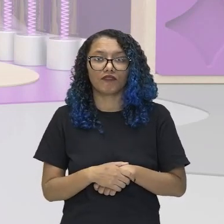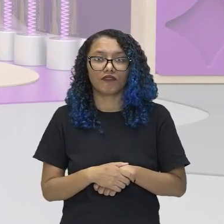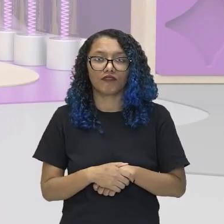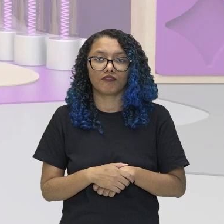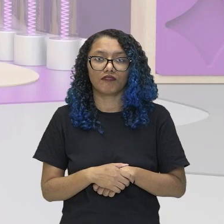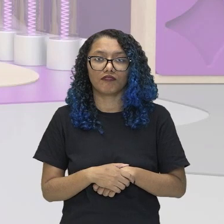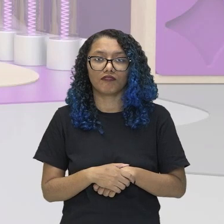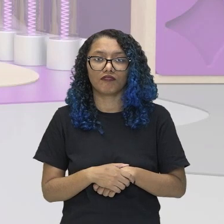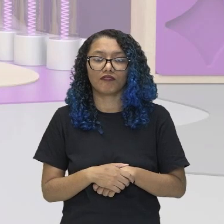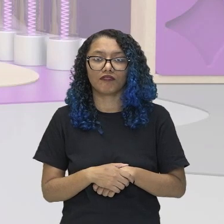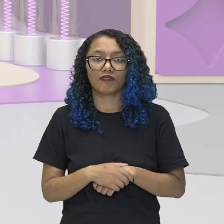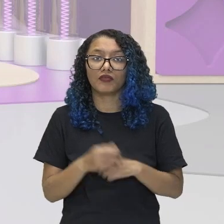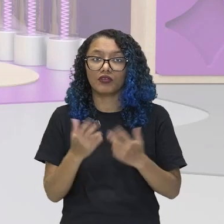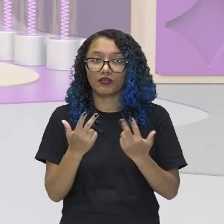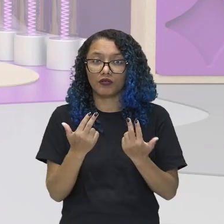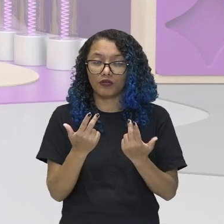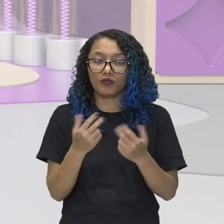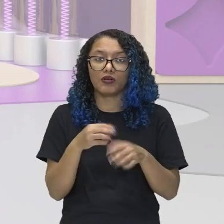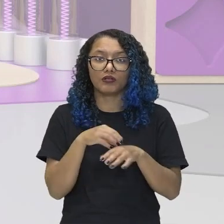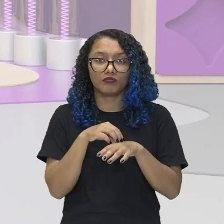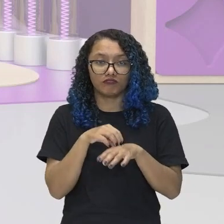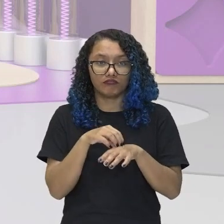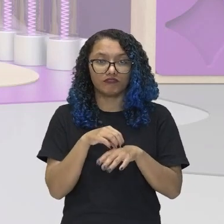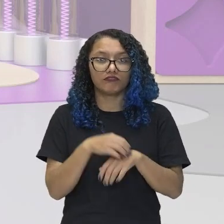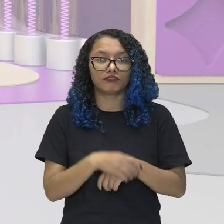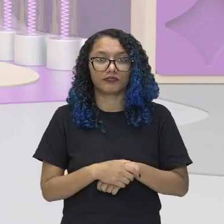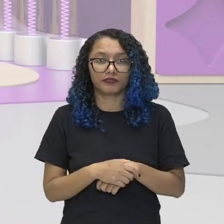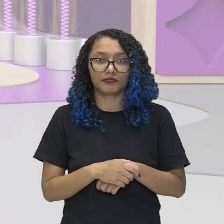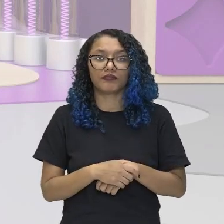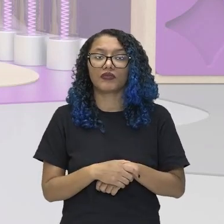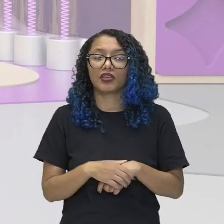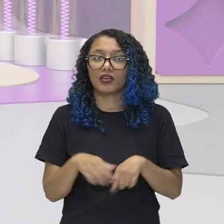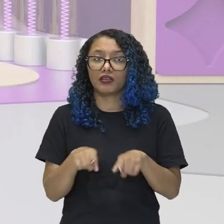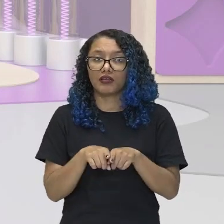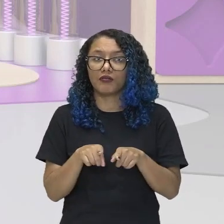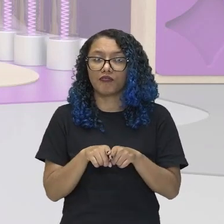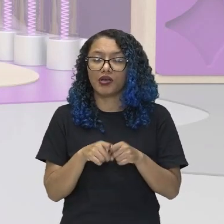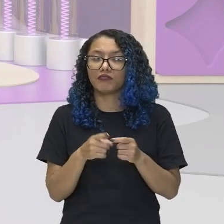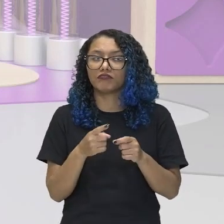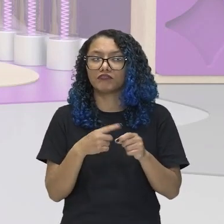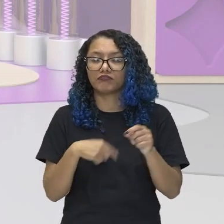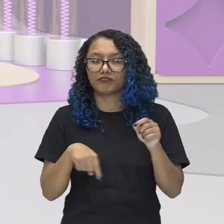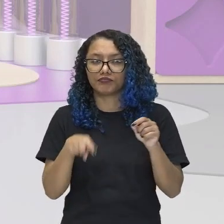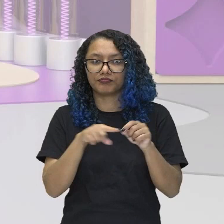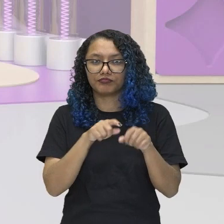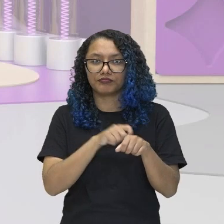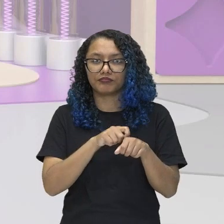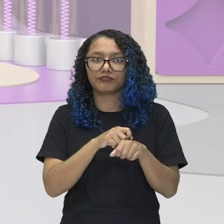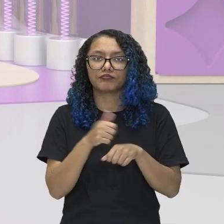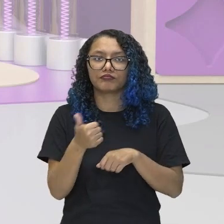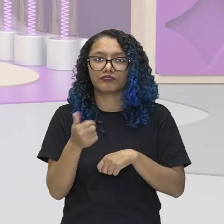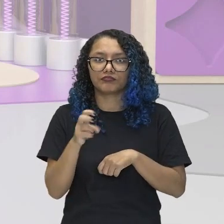44 veículos e 152 rodas. Então, escreva um sistema de